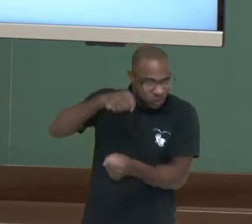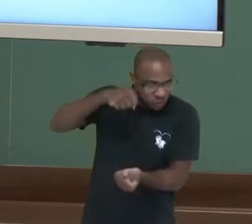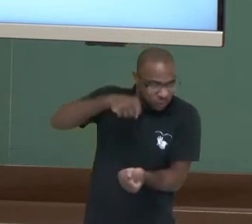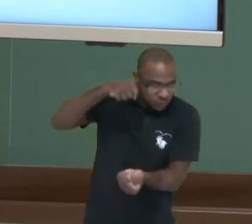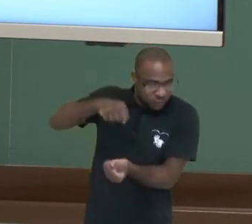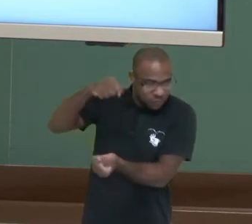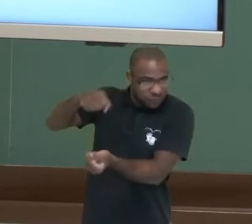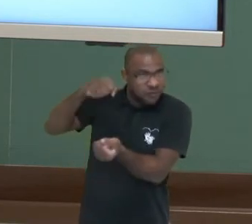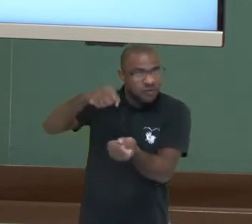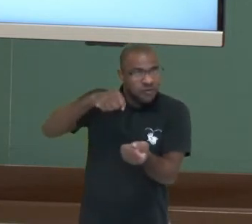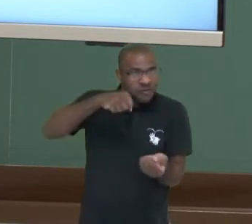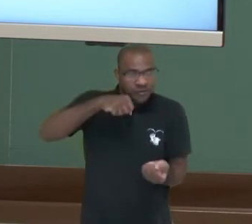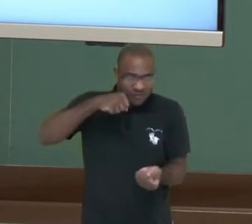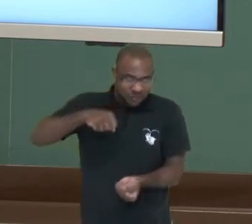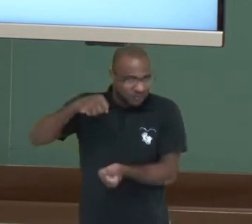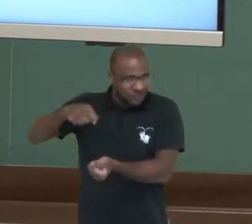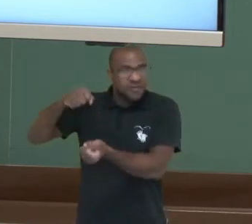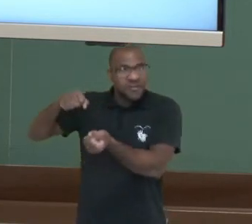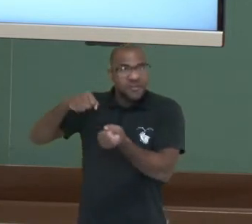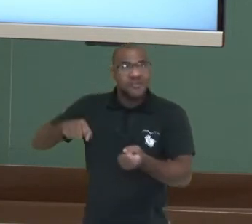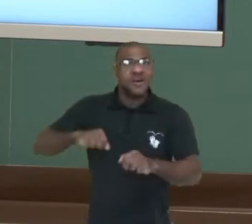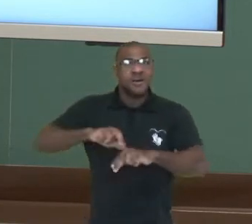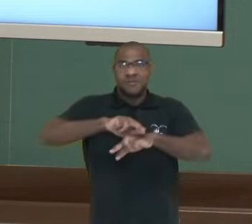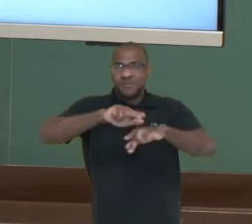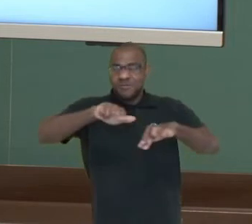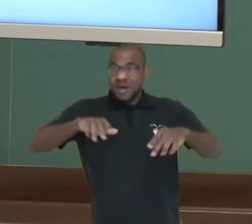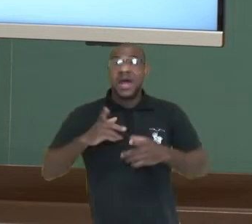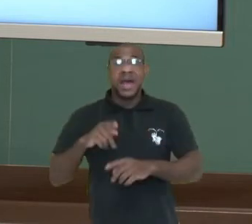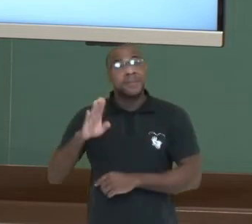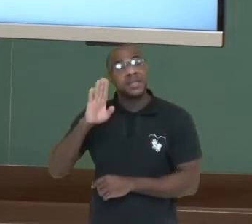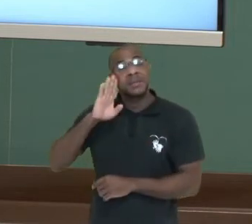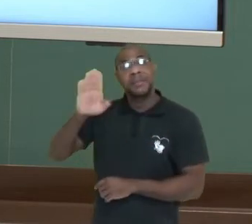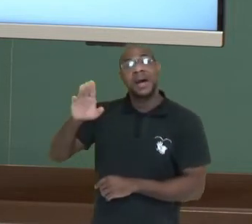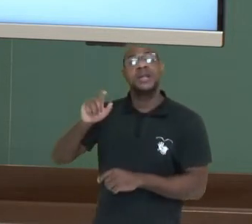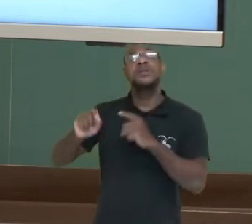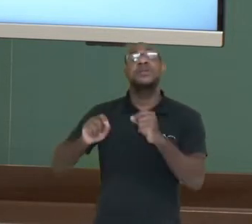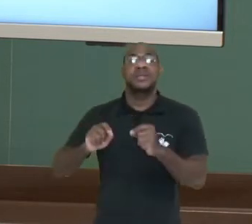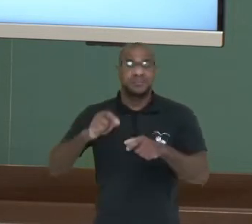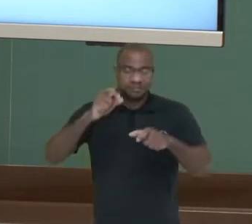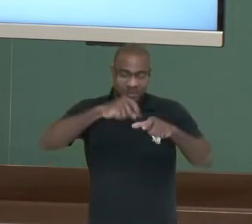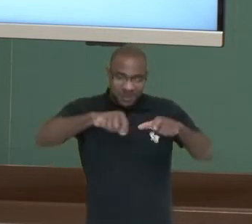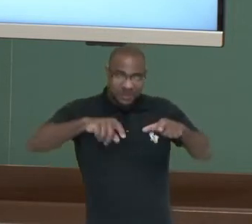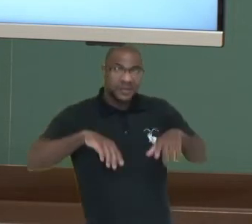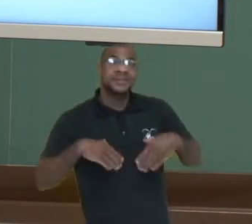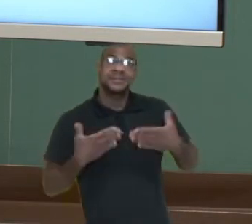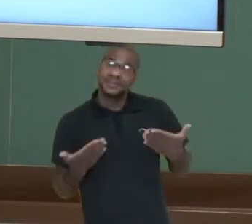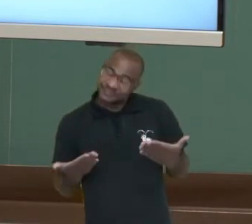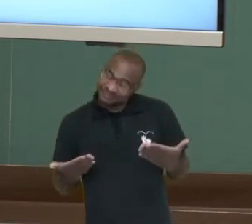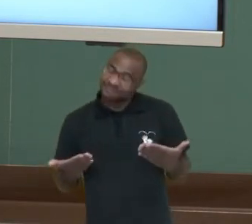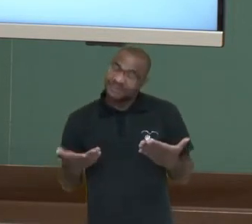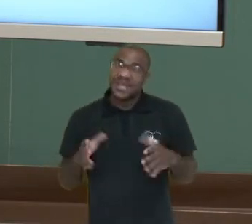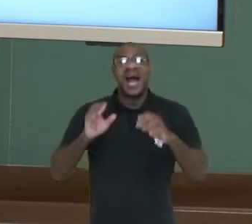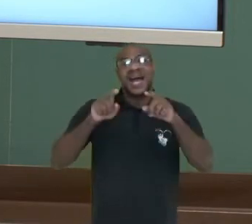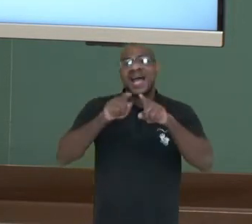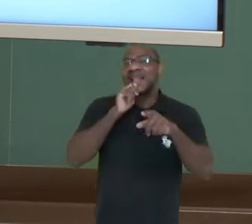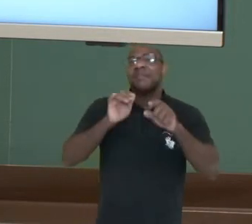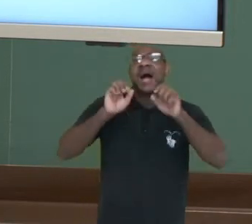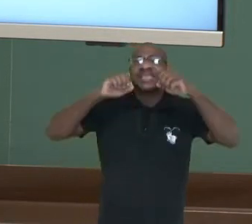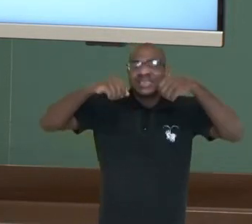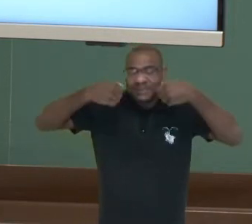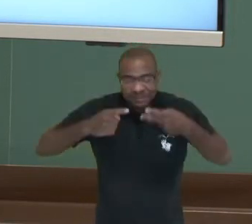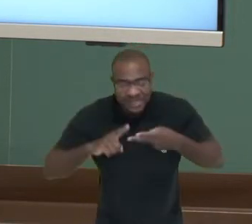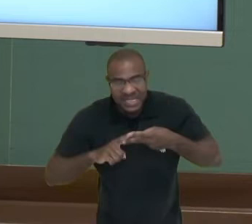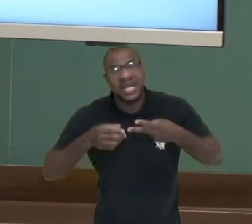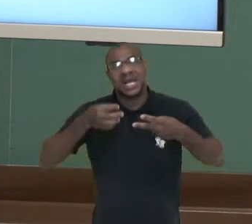da cana-de-açúcar, do café, acaba sendo aí a principal consumidor desse tipo de produto.